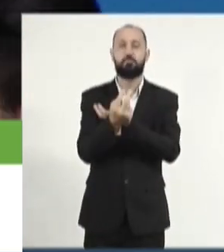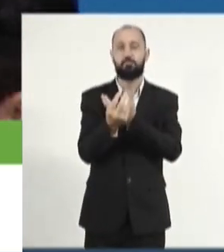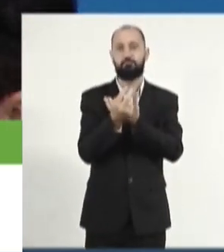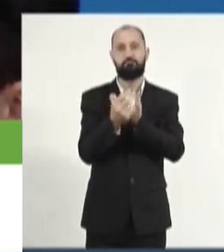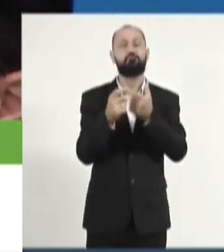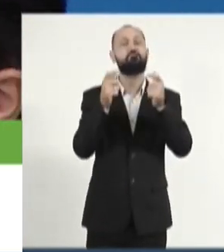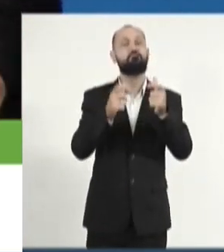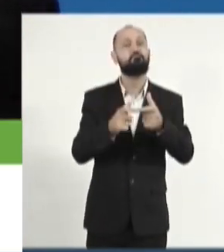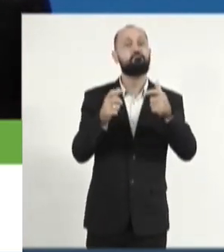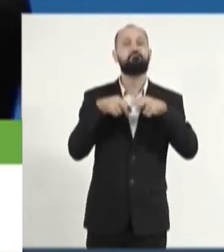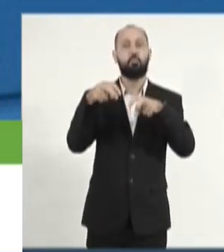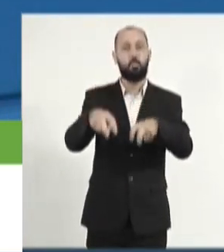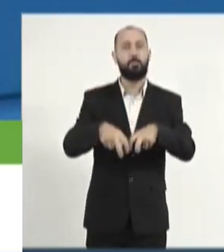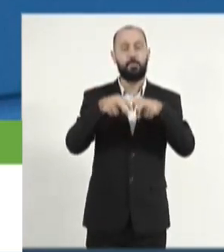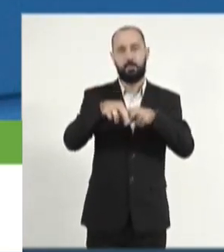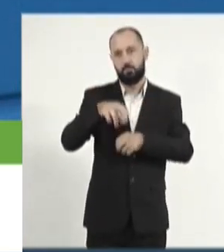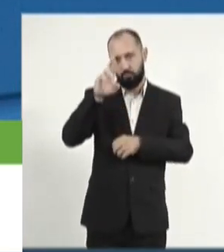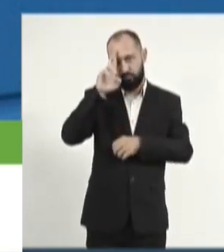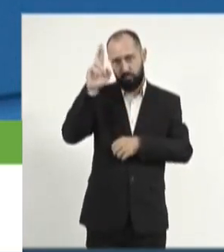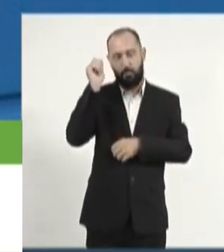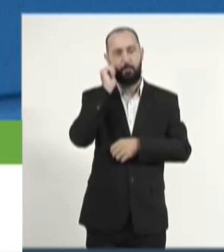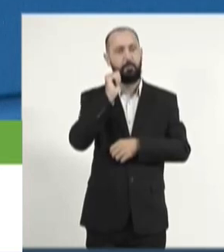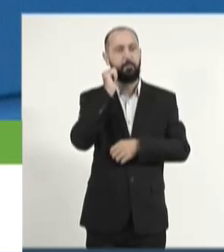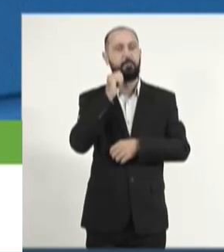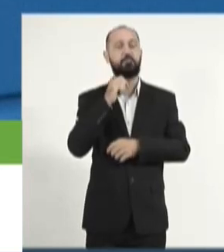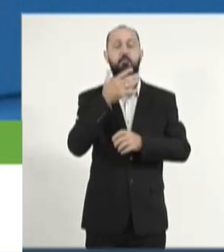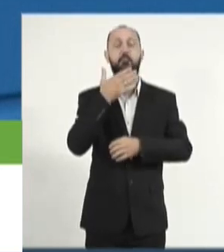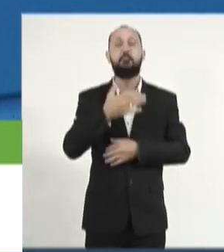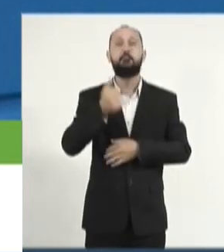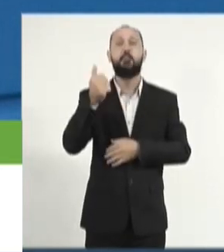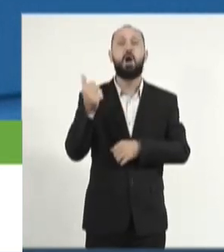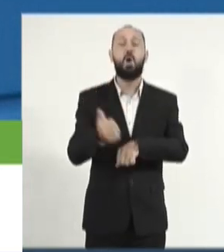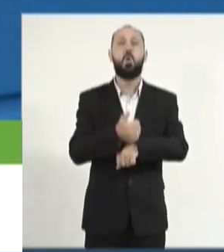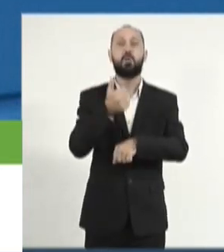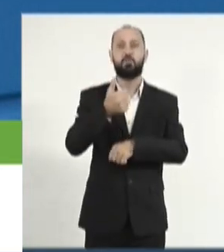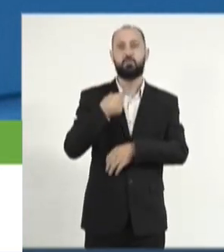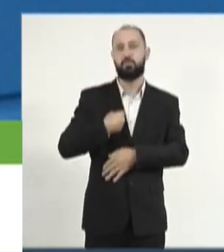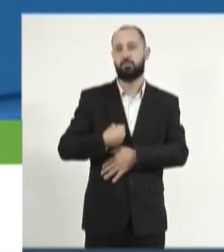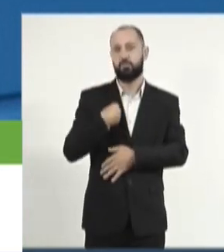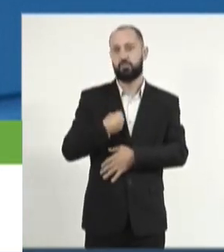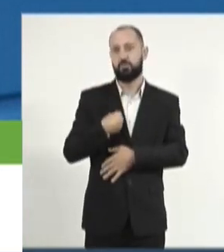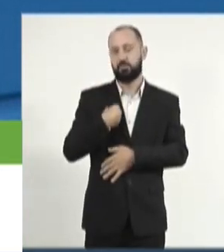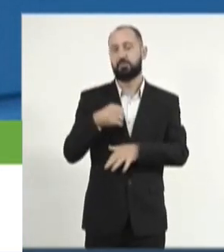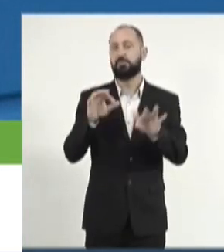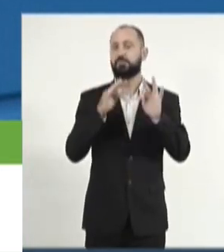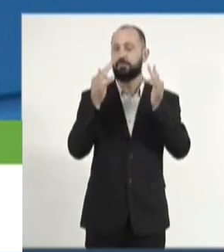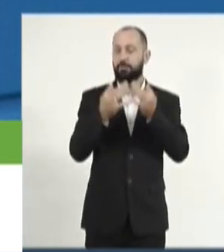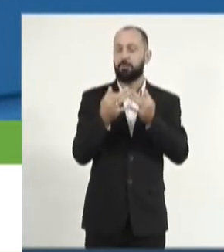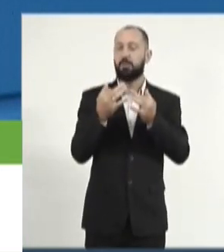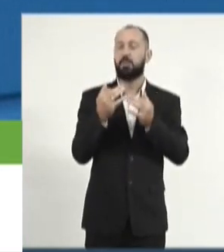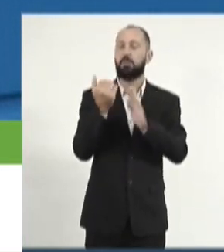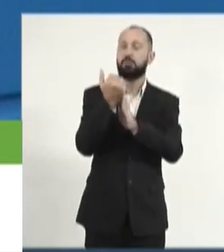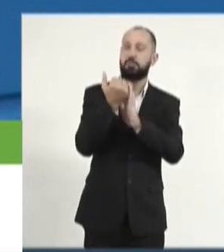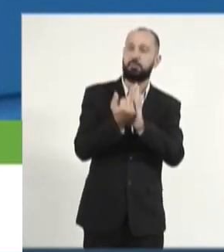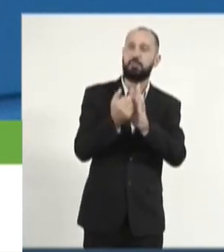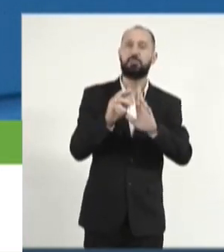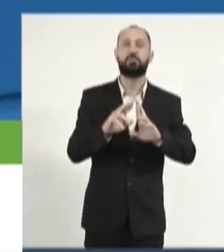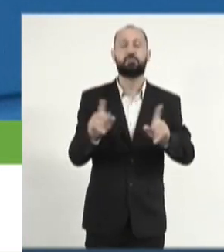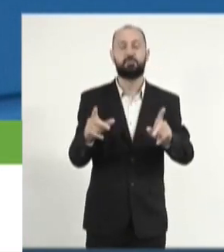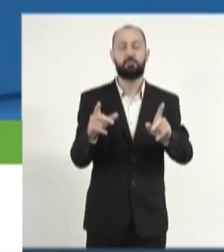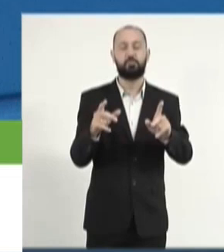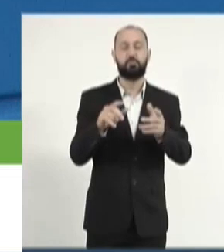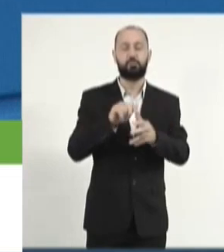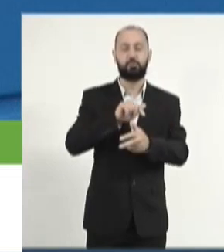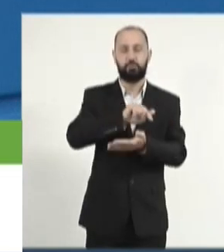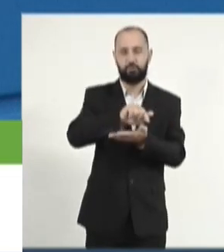dos estabelecimentos rurais chefiados por mulheres, com a melhoria de qualidade de vida das famílias e a redução das desigualdades de